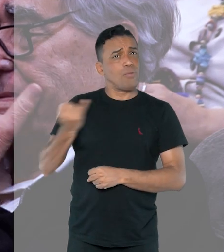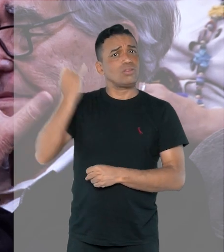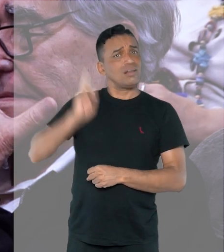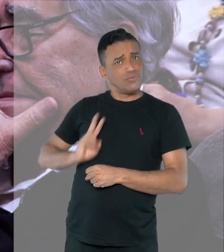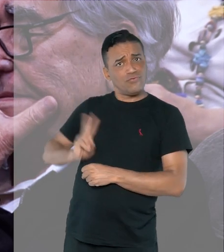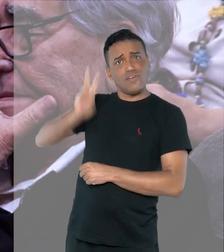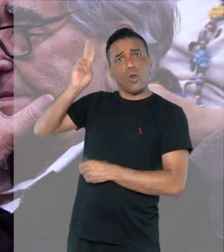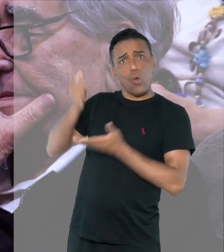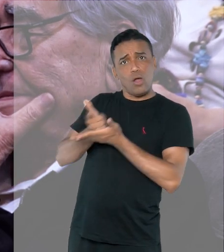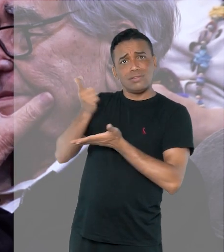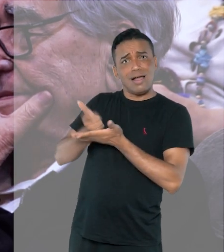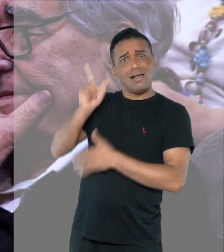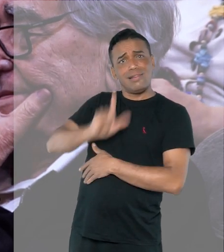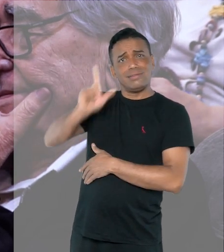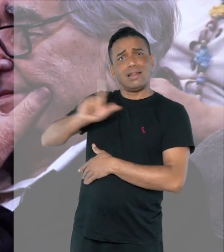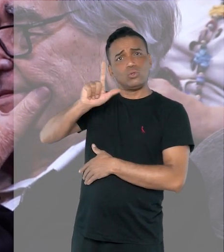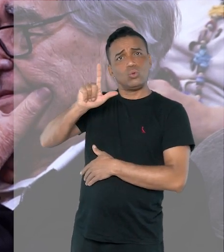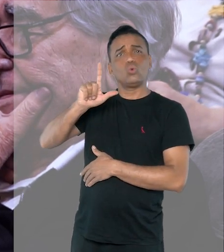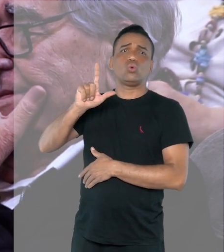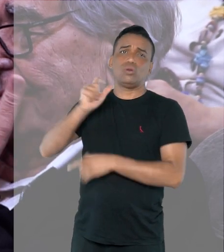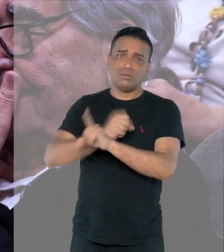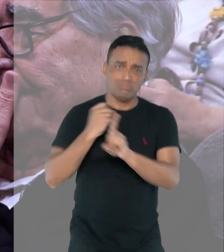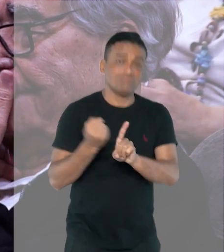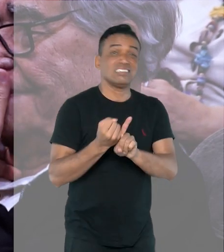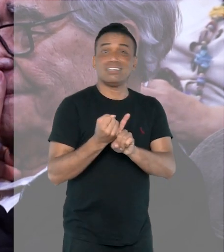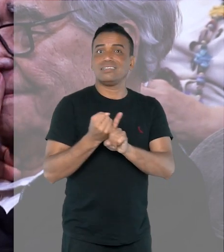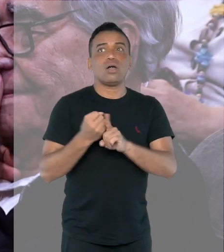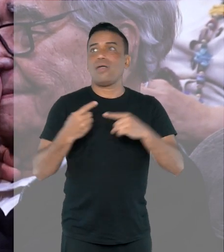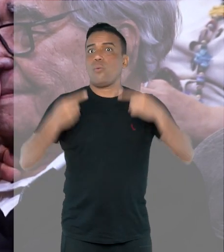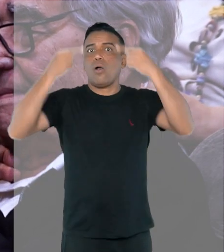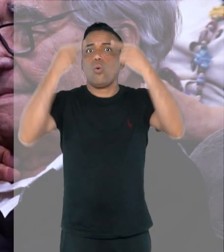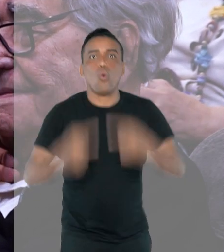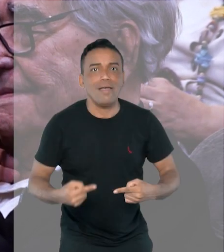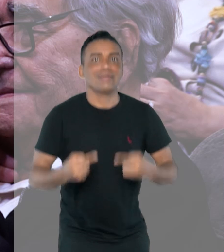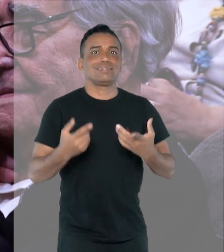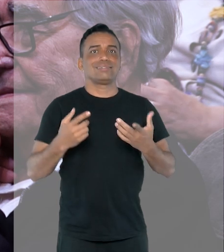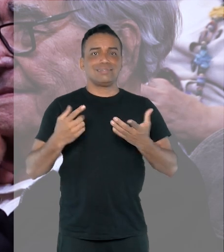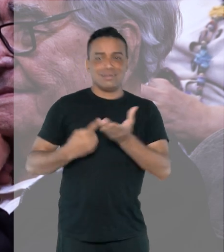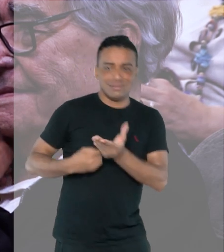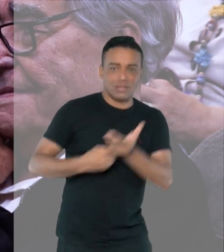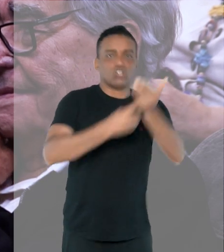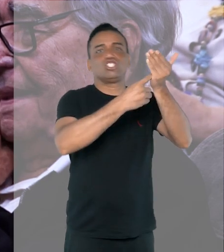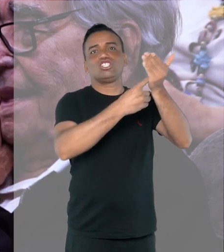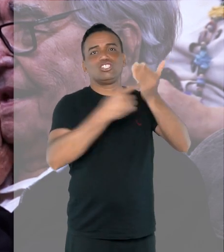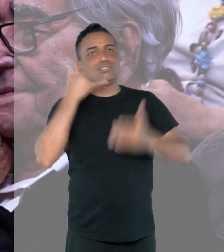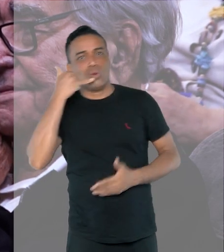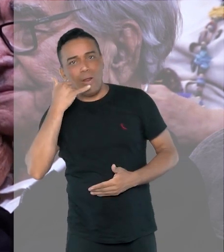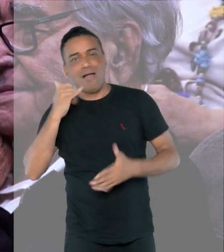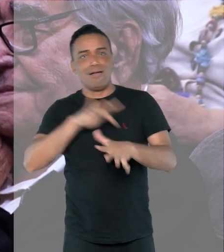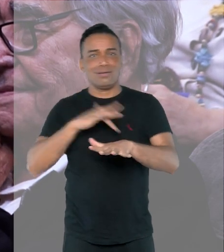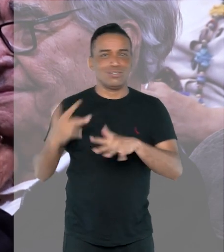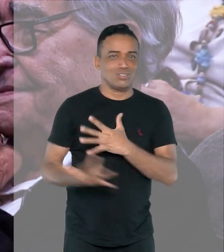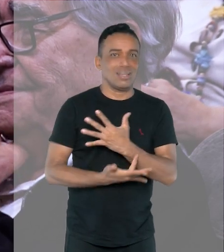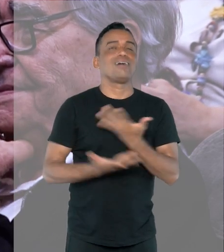da literatura nesse aspecto, sabe? Assim, é uma concorrência muito grande com o celular, né, com rede social. Parece que não há